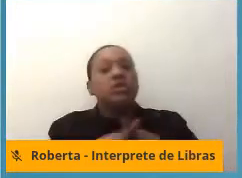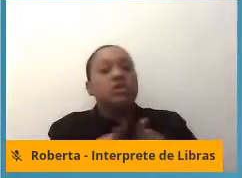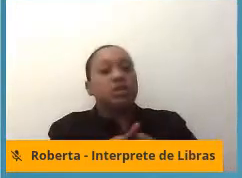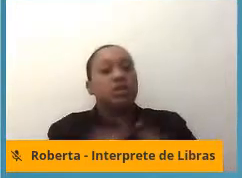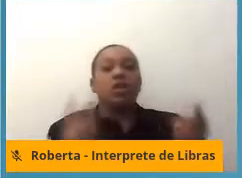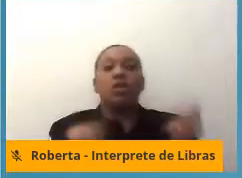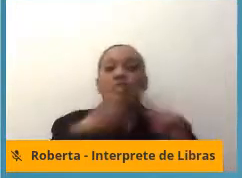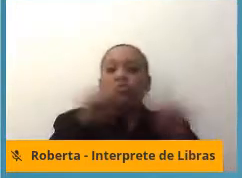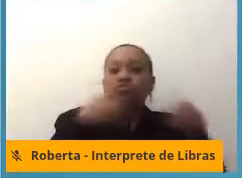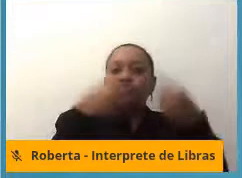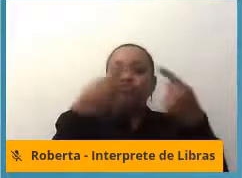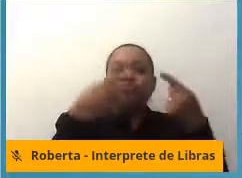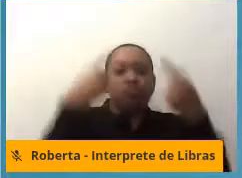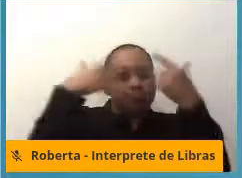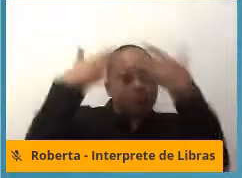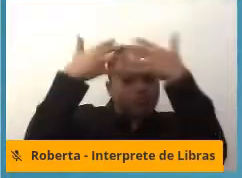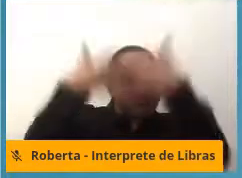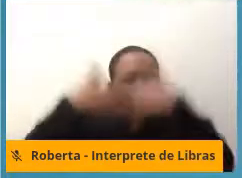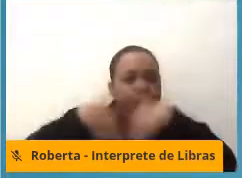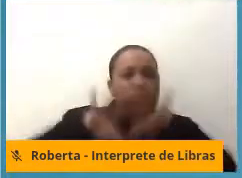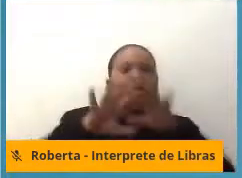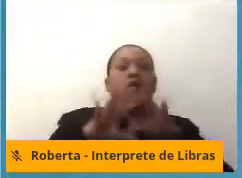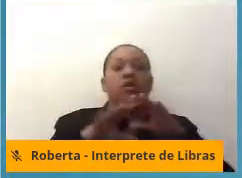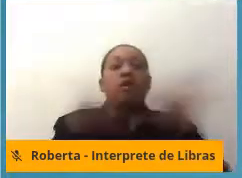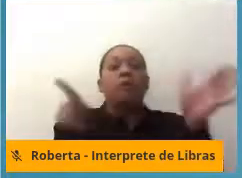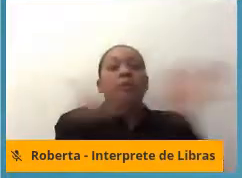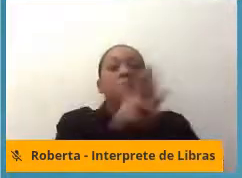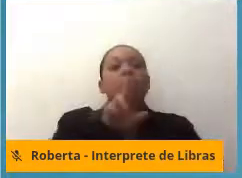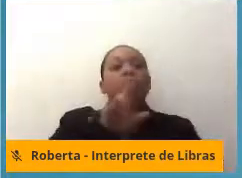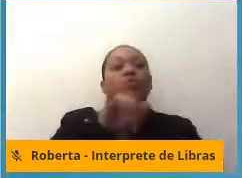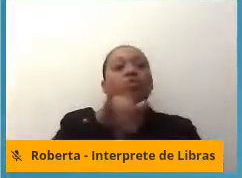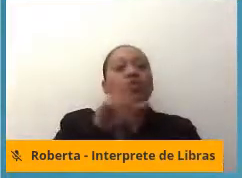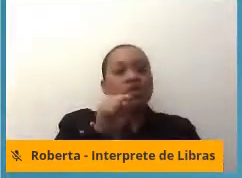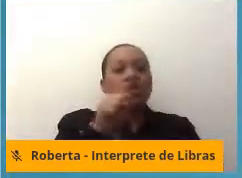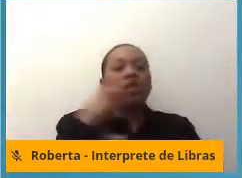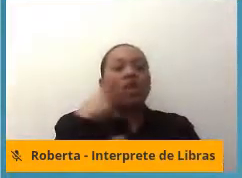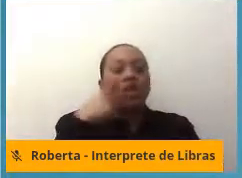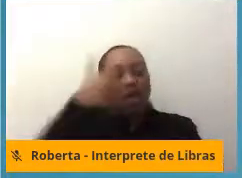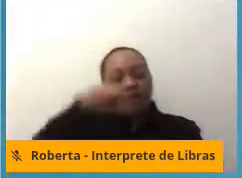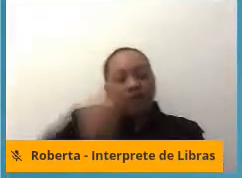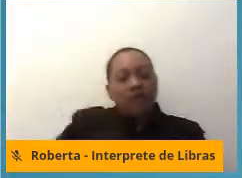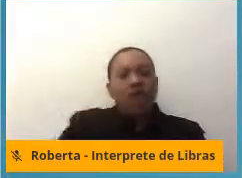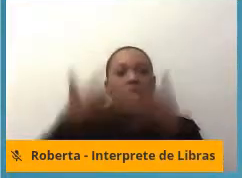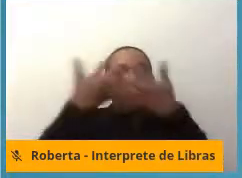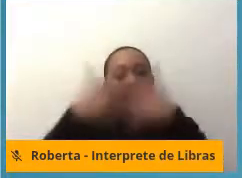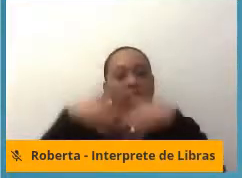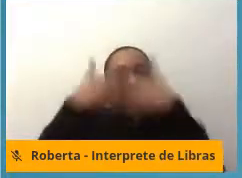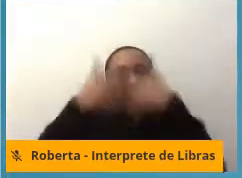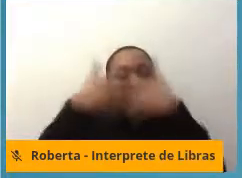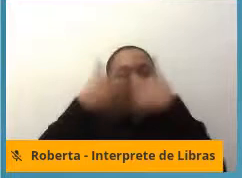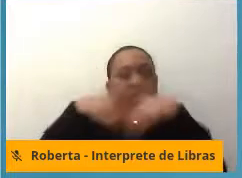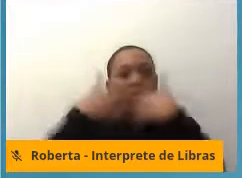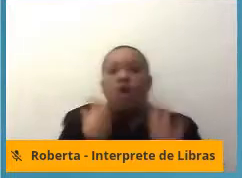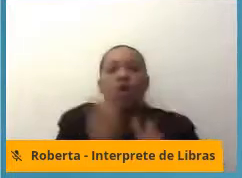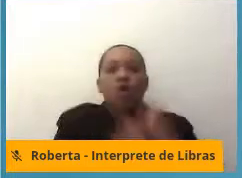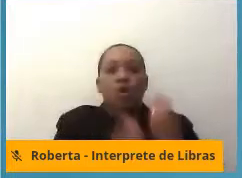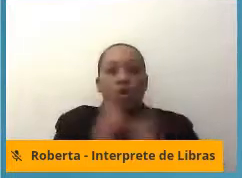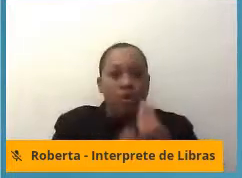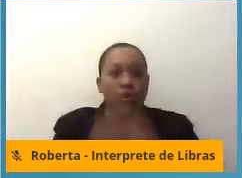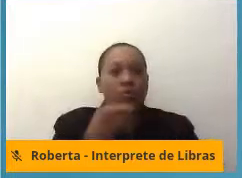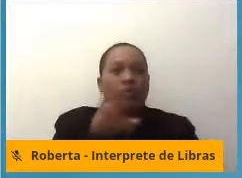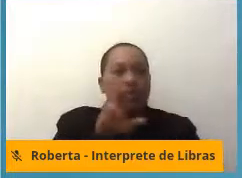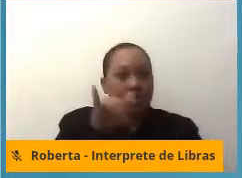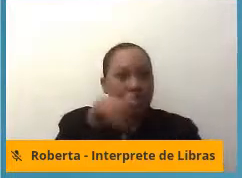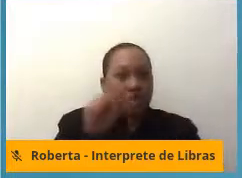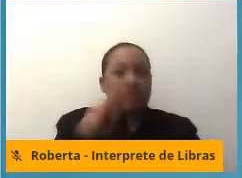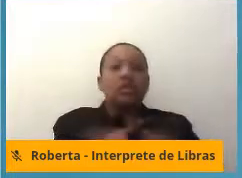outros testes que avaliam função renal, além de enzimas hepáticas ou avaliadores de função hepática, além do LDH, né, que é um